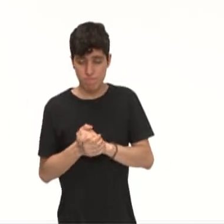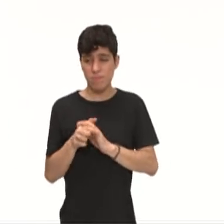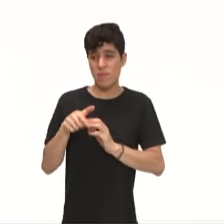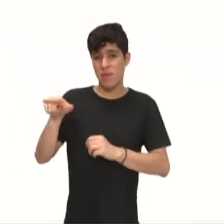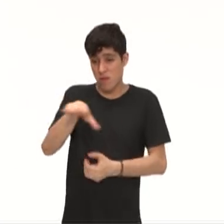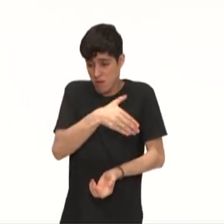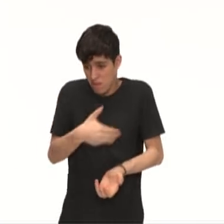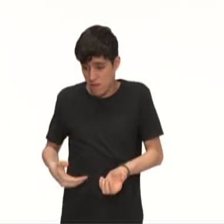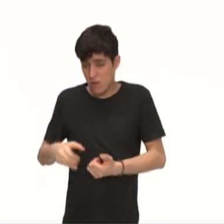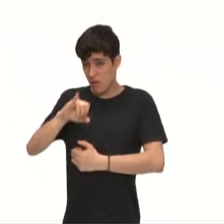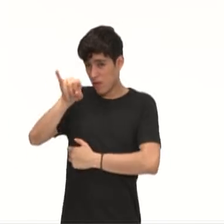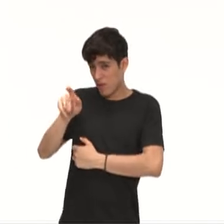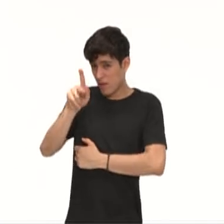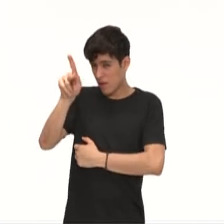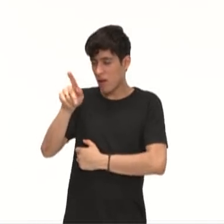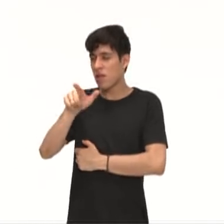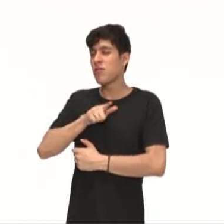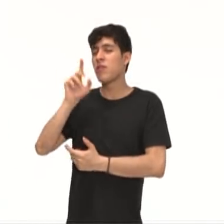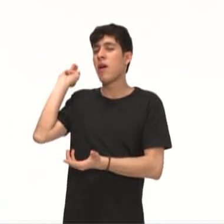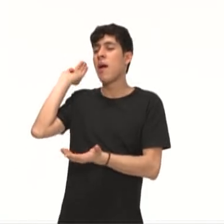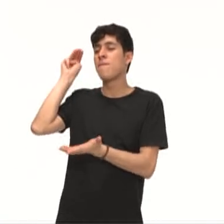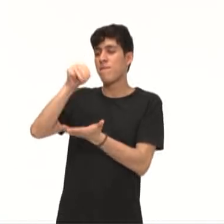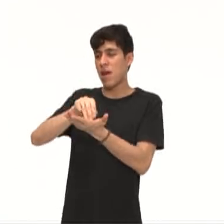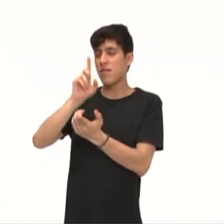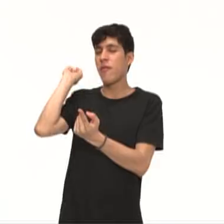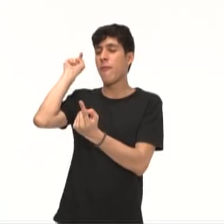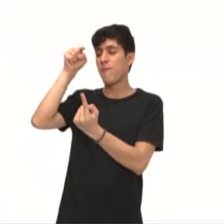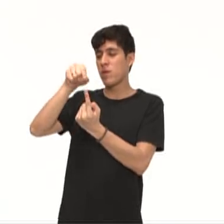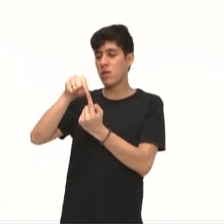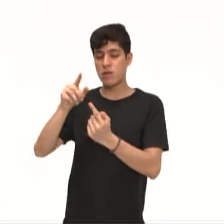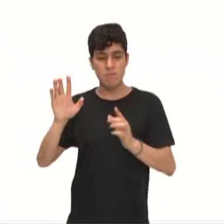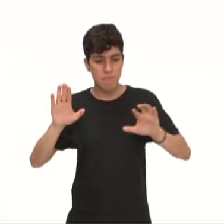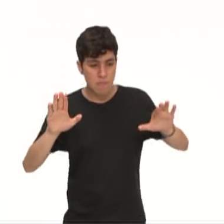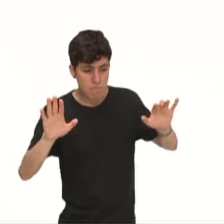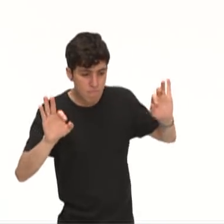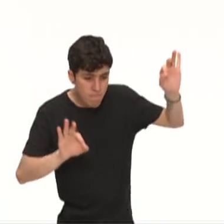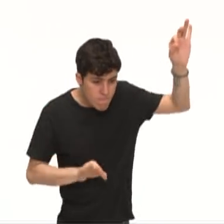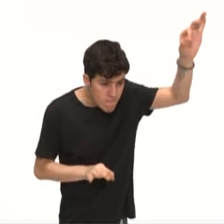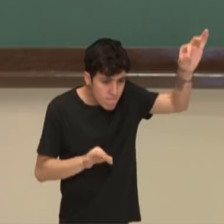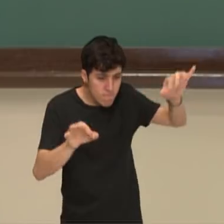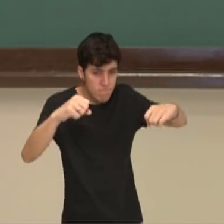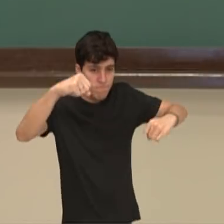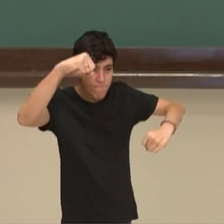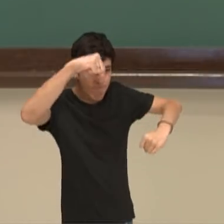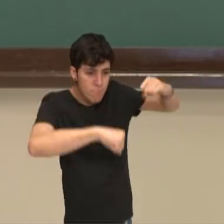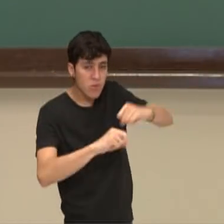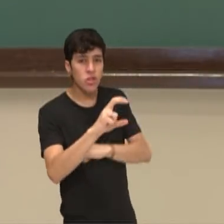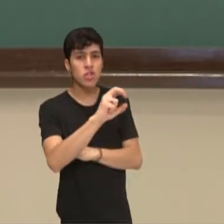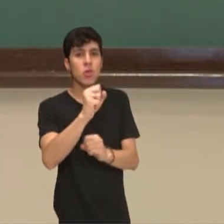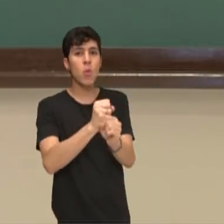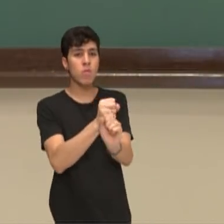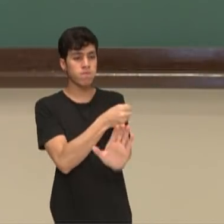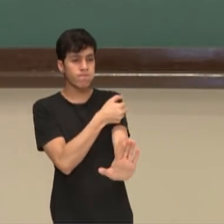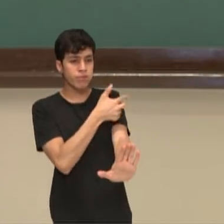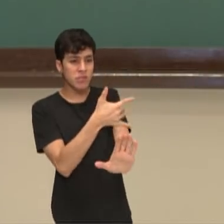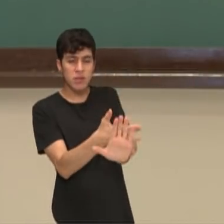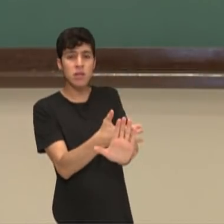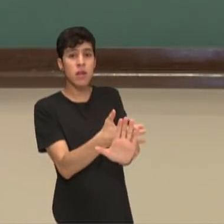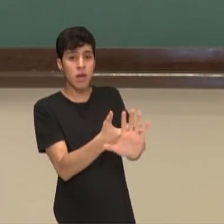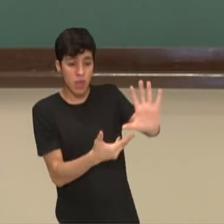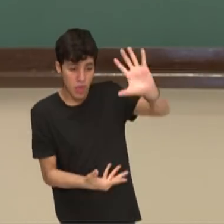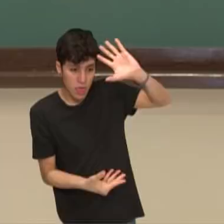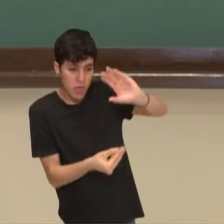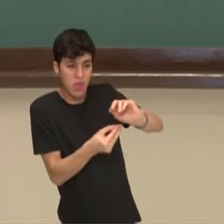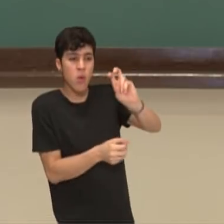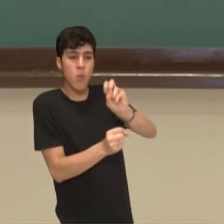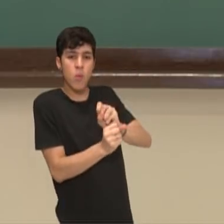Juscelino Kubitschek, e tinha uma meta, né? A meta de industrialização. 50 anos em 5. Então, isso